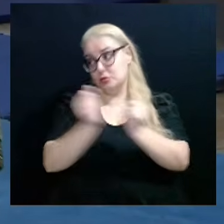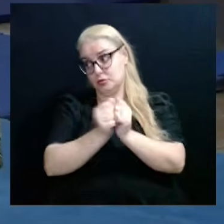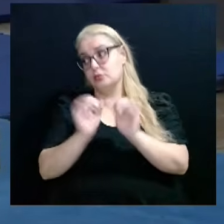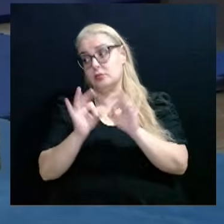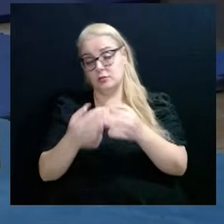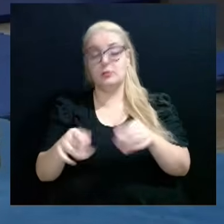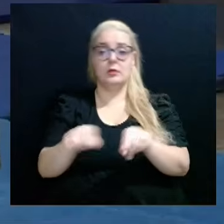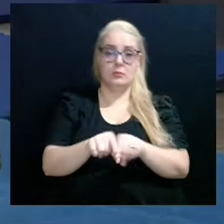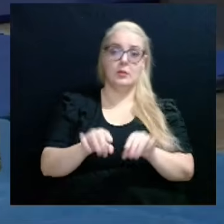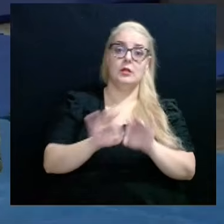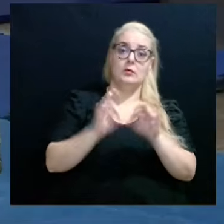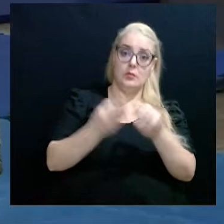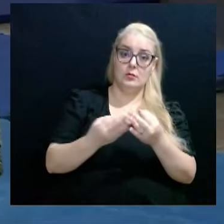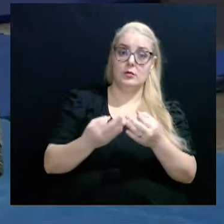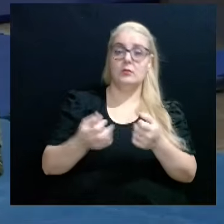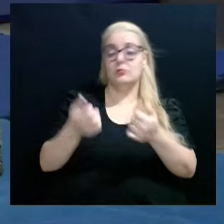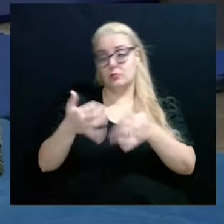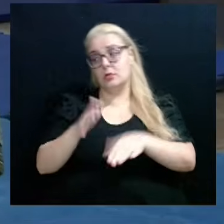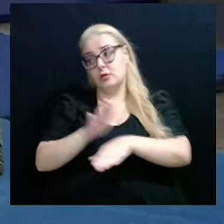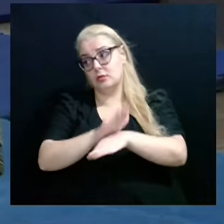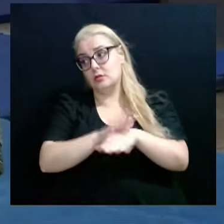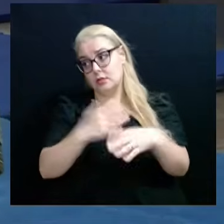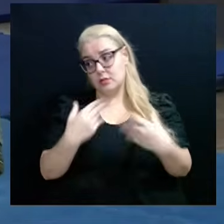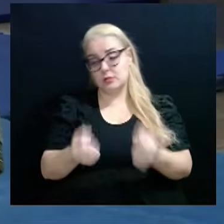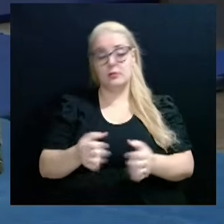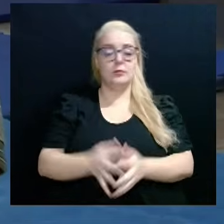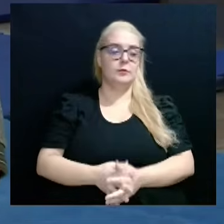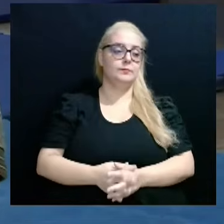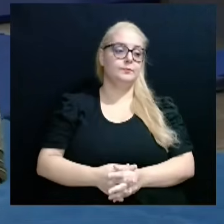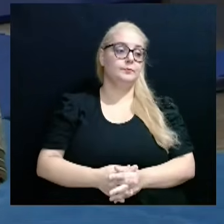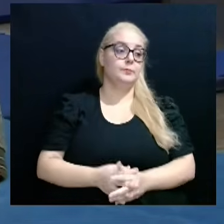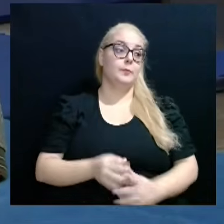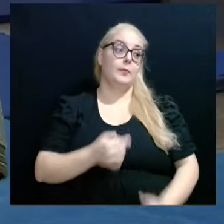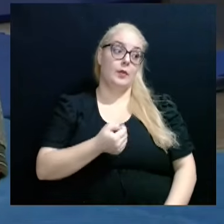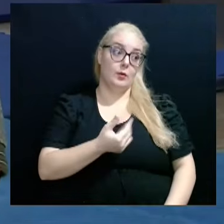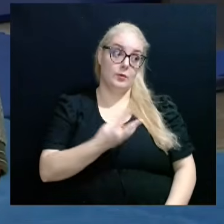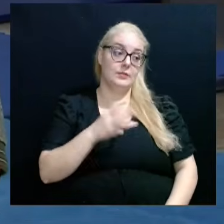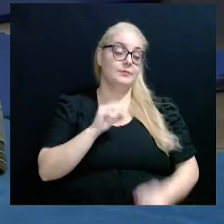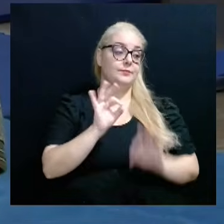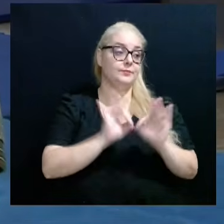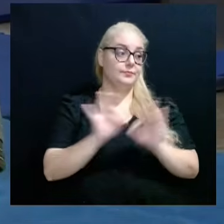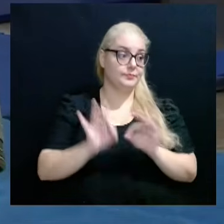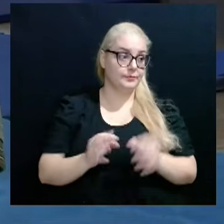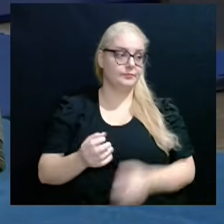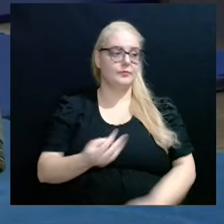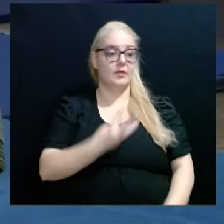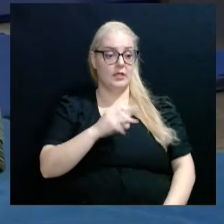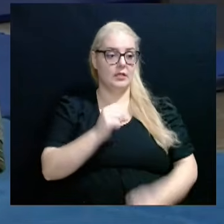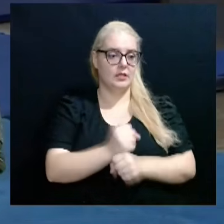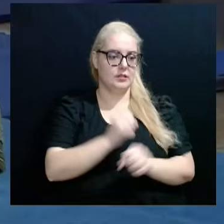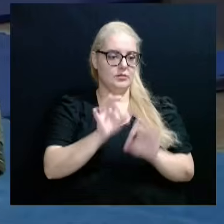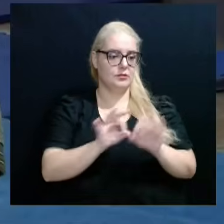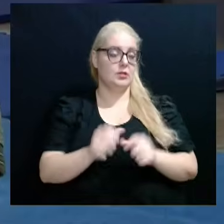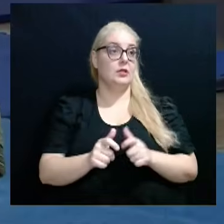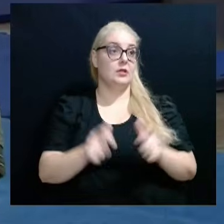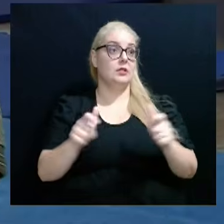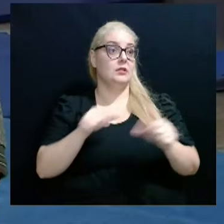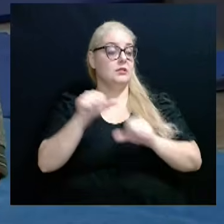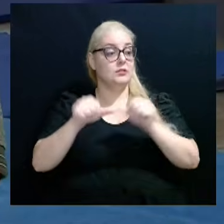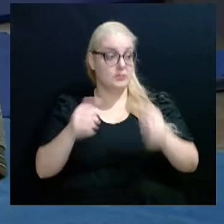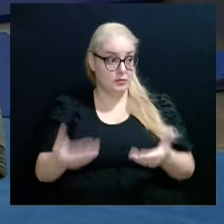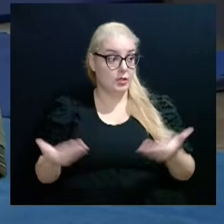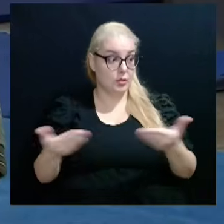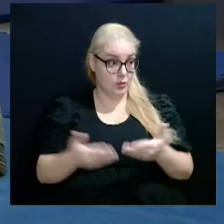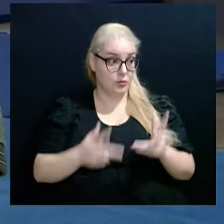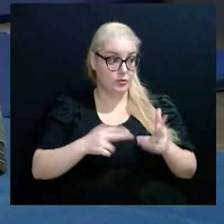sejam orientadas também. E você já há quase 30 anos nesse projeto, viu o projeto crescer, se transformar. Hoje, como presidente, o que